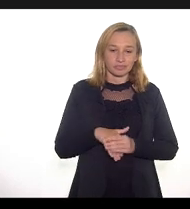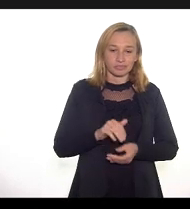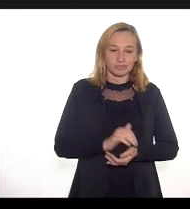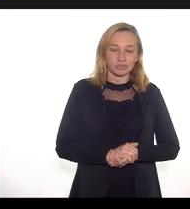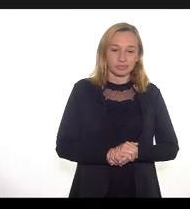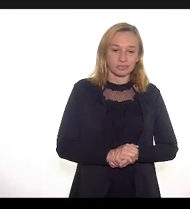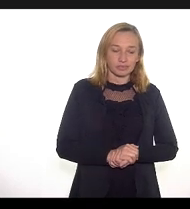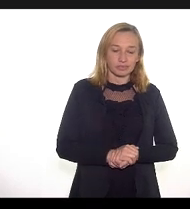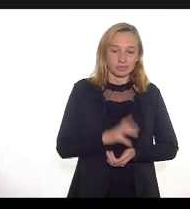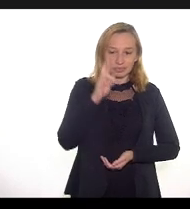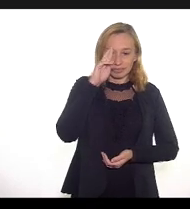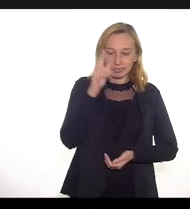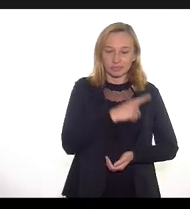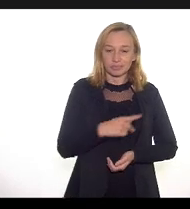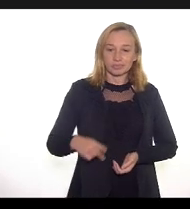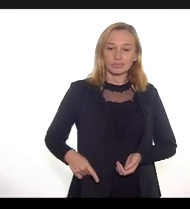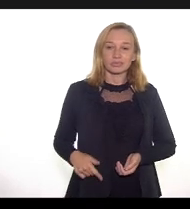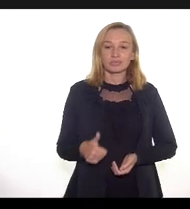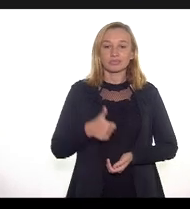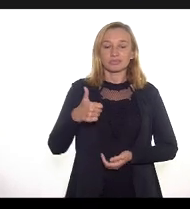declaração. Senhor presidente, primeiramente